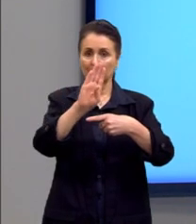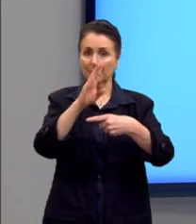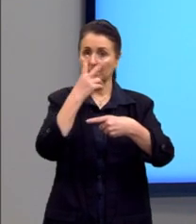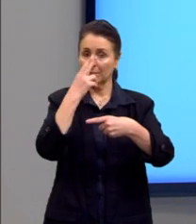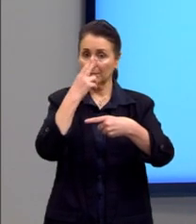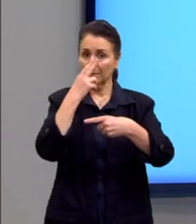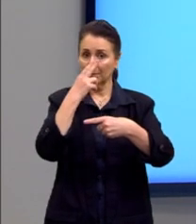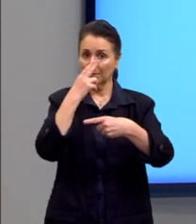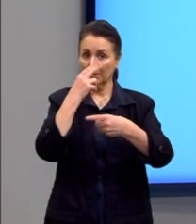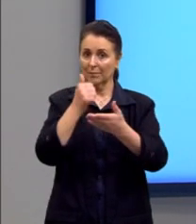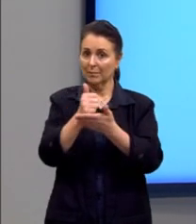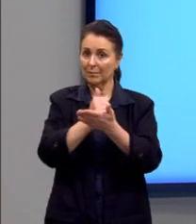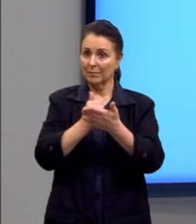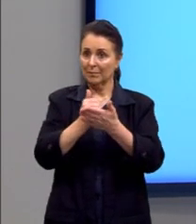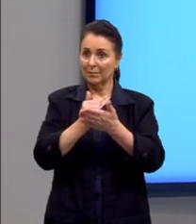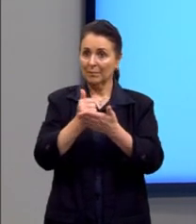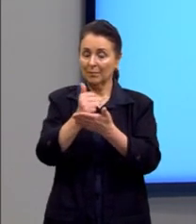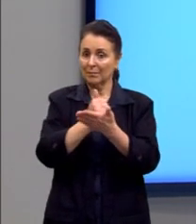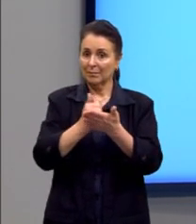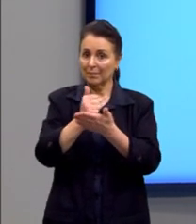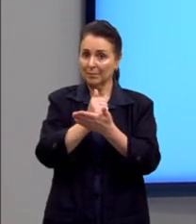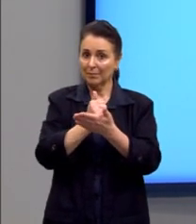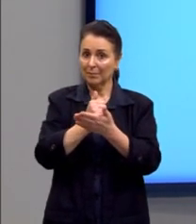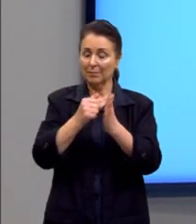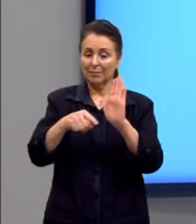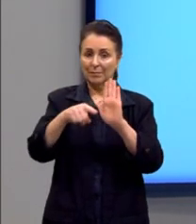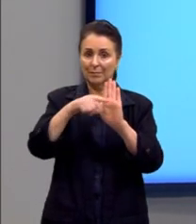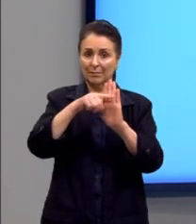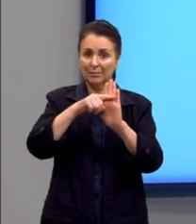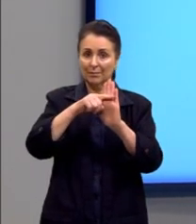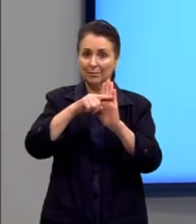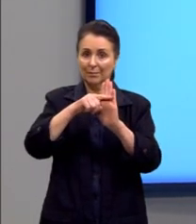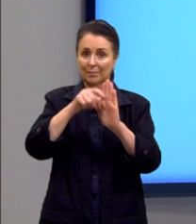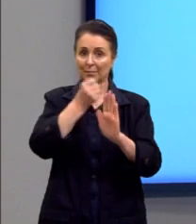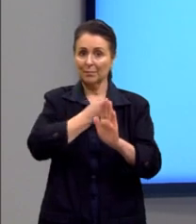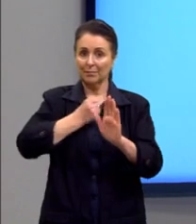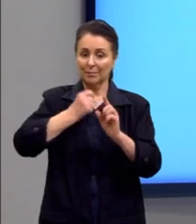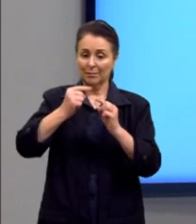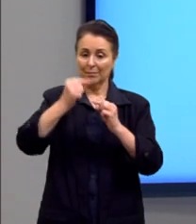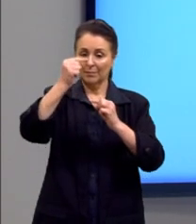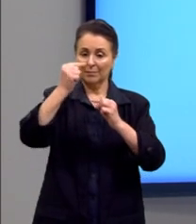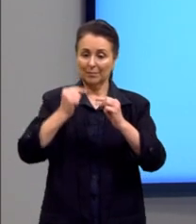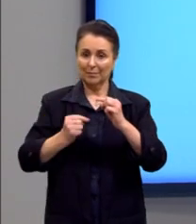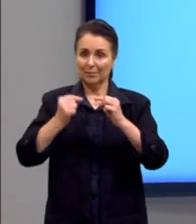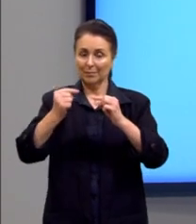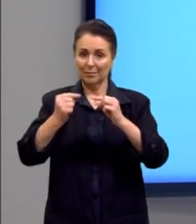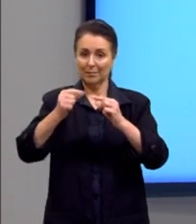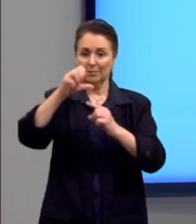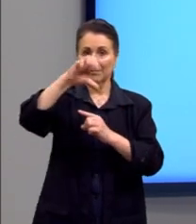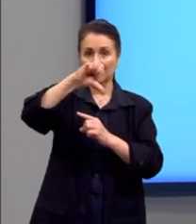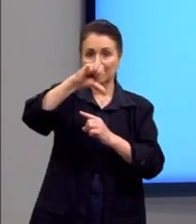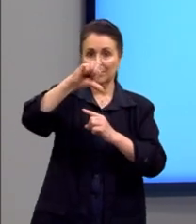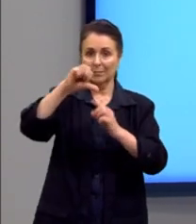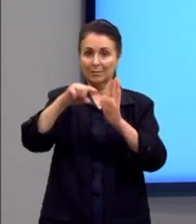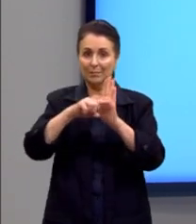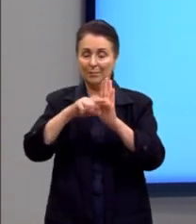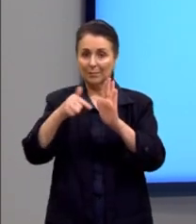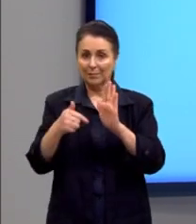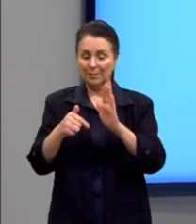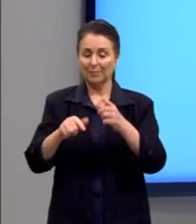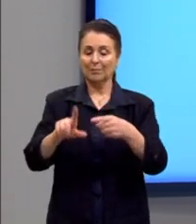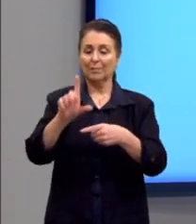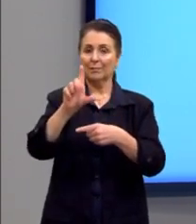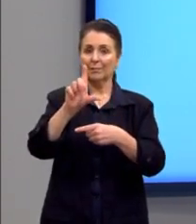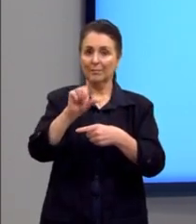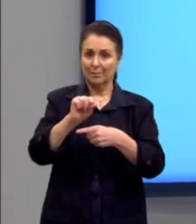base mantém a base e subtraem-se os expoentes então 9 - 7 ficaria 10 elevado a 2